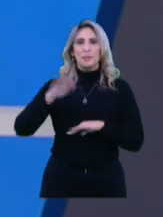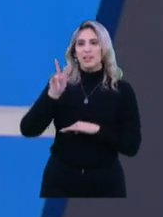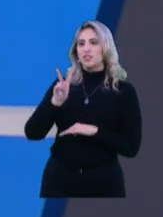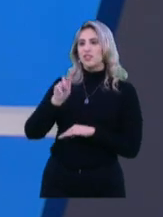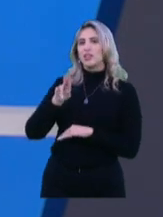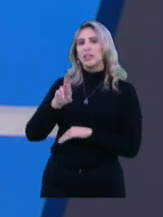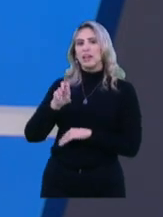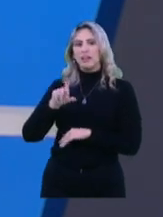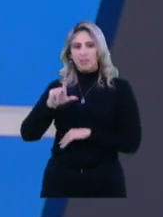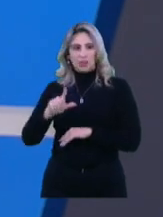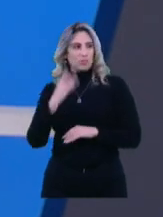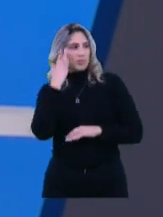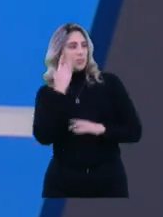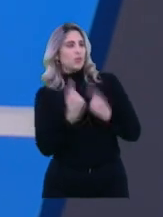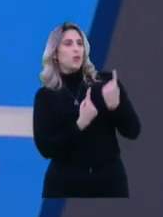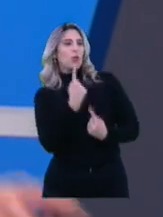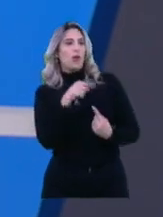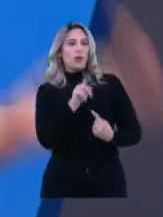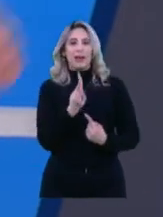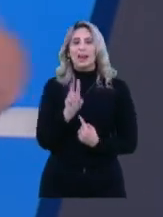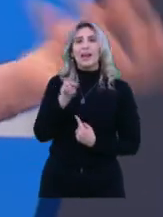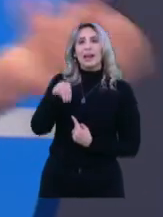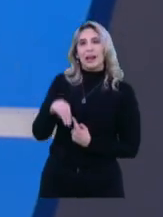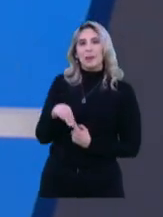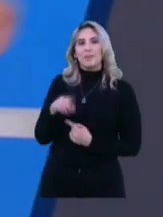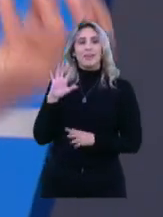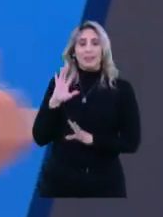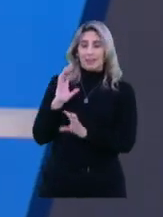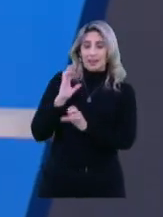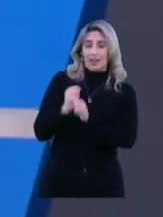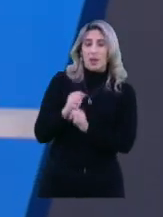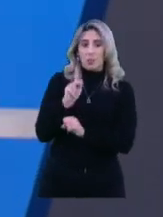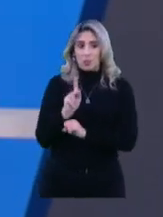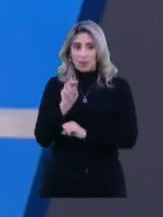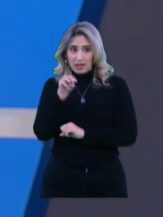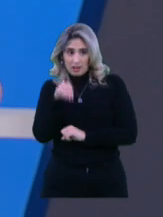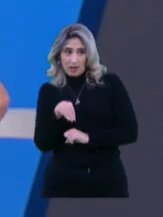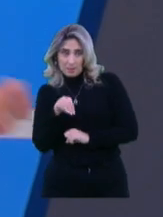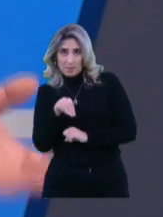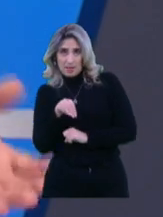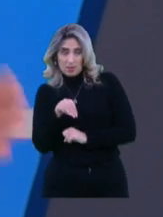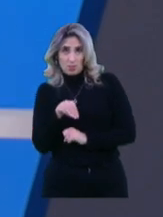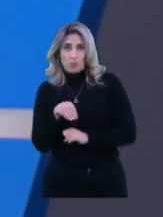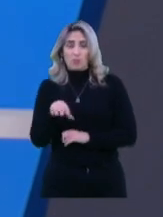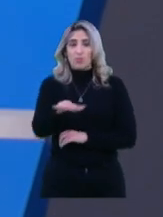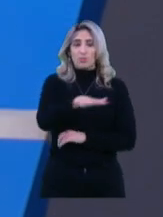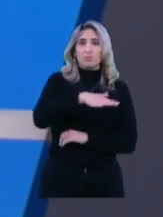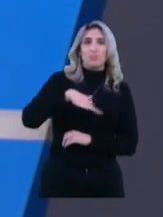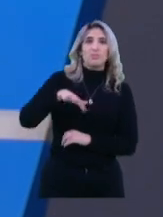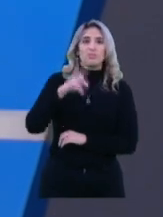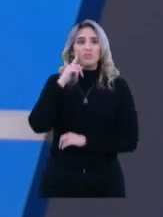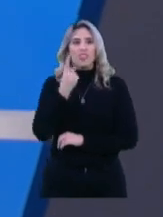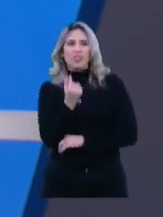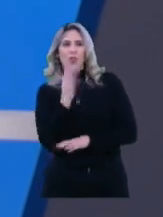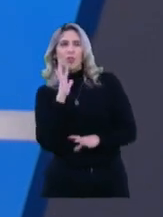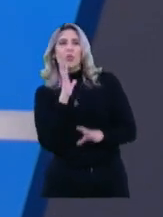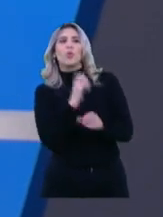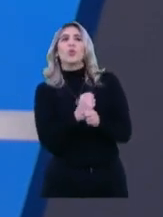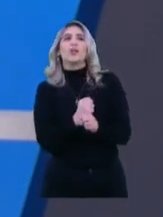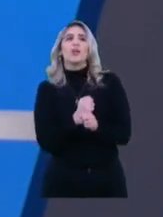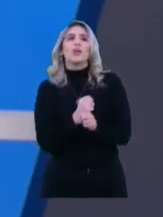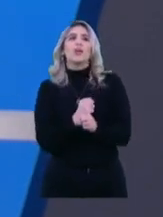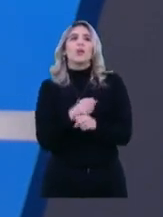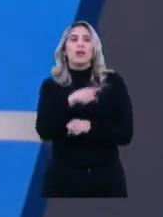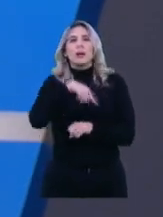vulneráveis saber qual é a quilometragem disso fazer o cálculo por quilometragem de aterramento e a partir disso vê o valor total